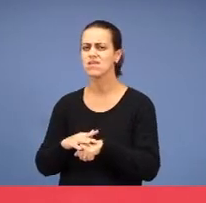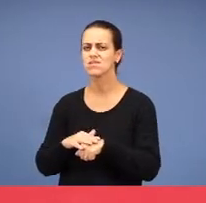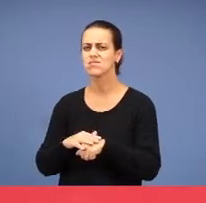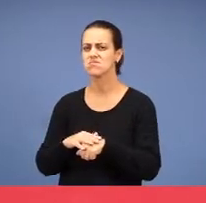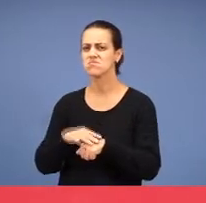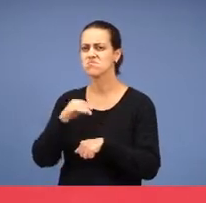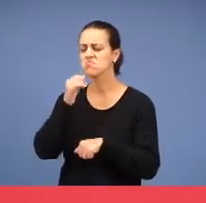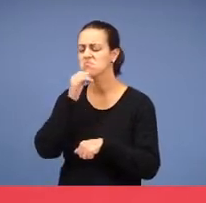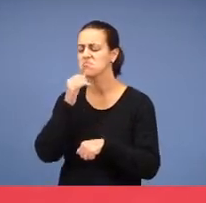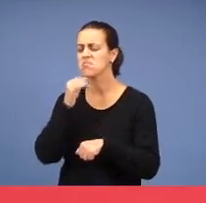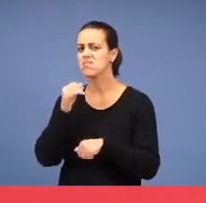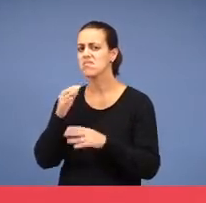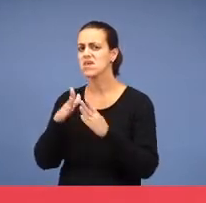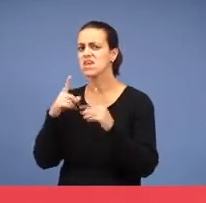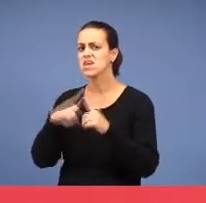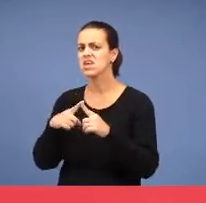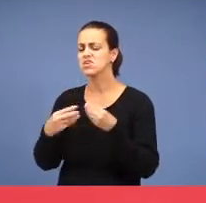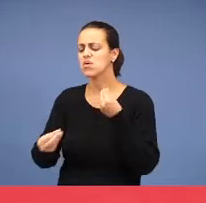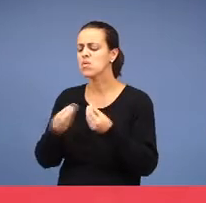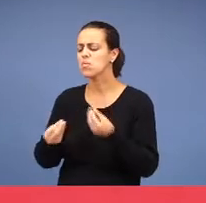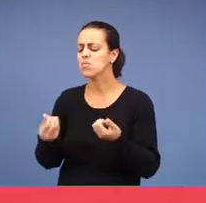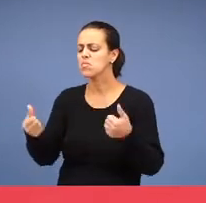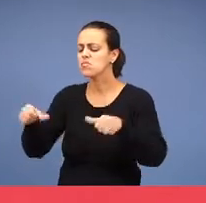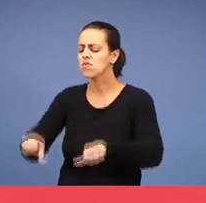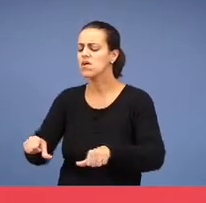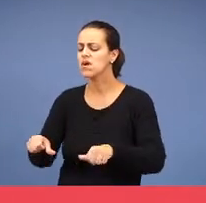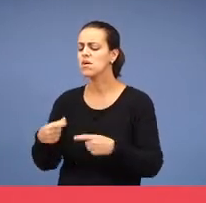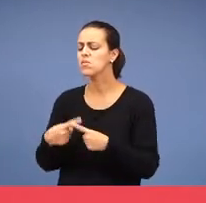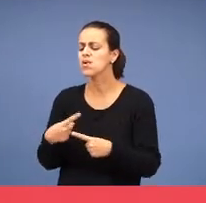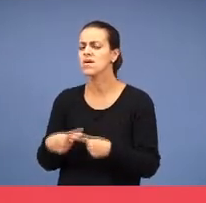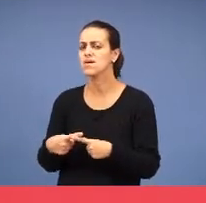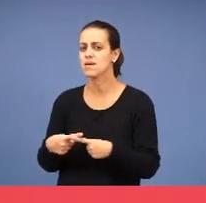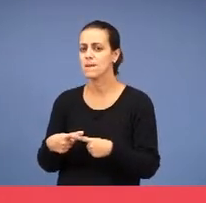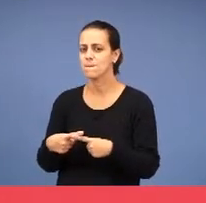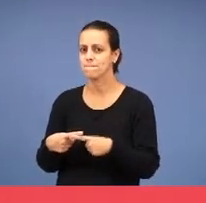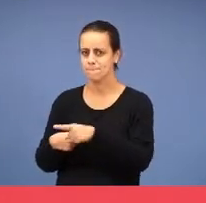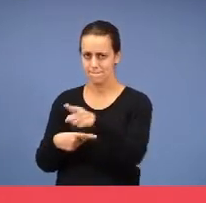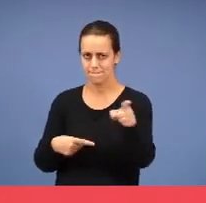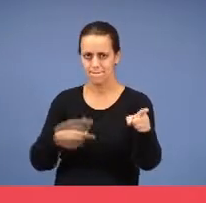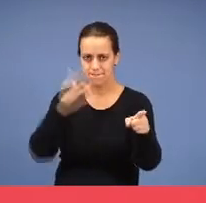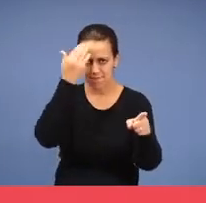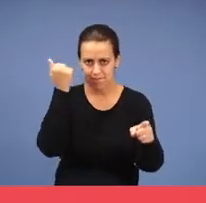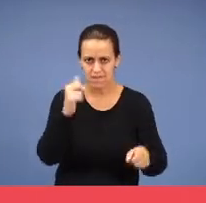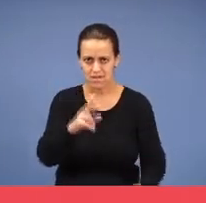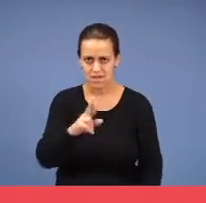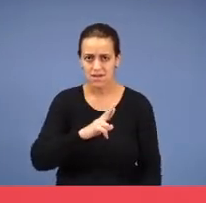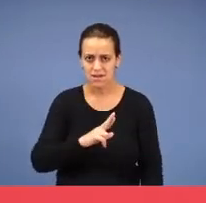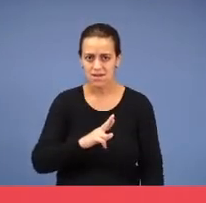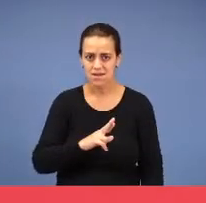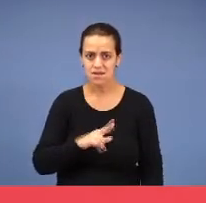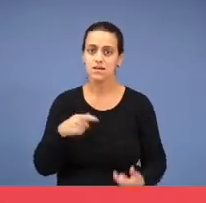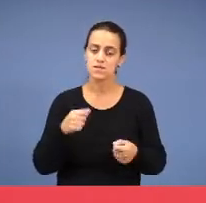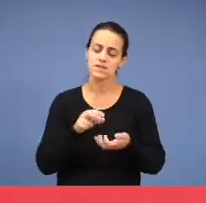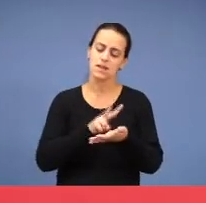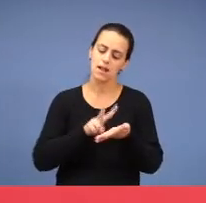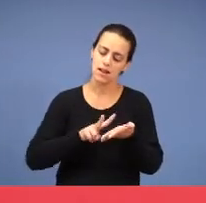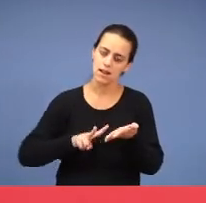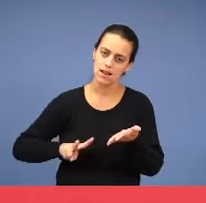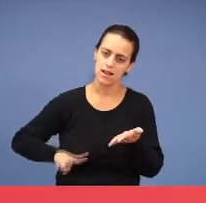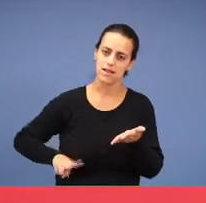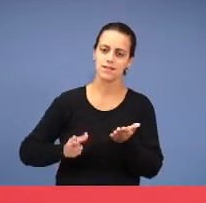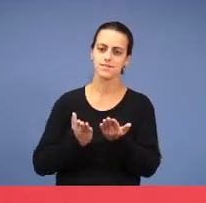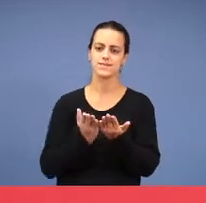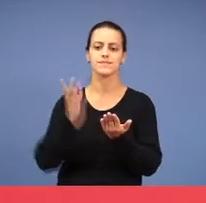irmãos que estão aqui respondam. Vão responder, pode responder, quem sabe. É claro que você vai ter que ler a Bíblia, o que os irmãos